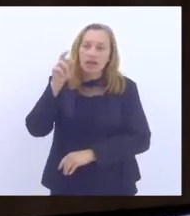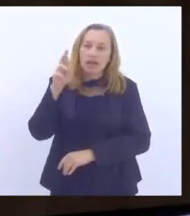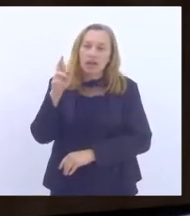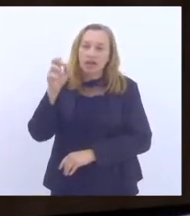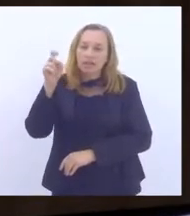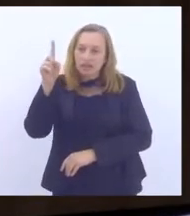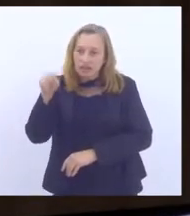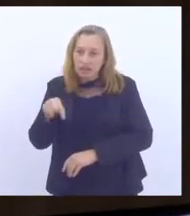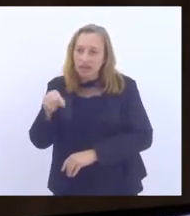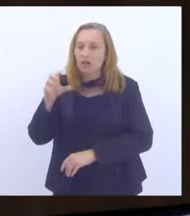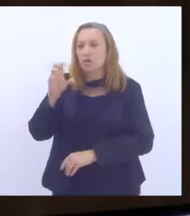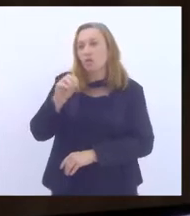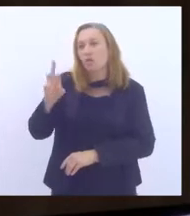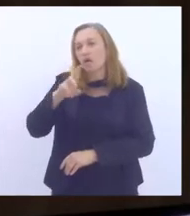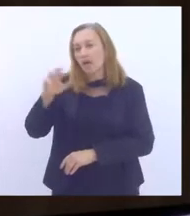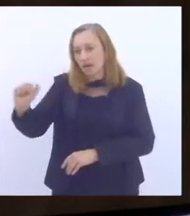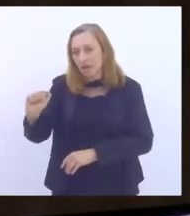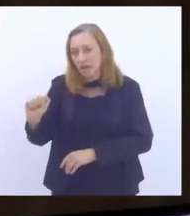deputada Renata